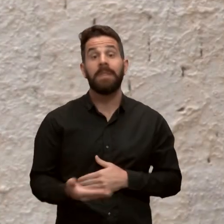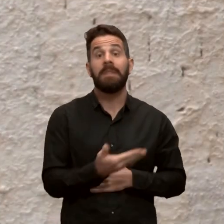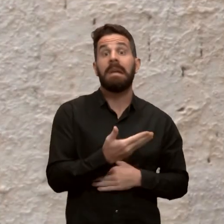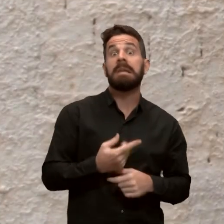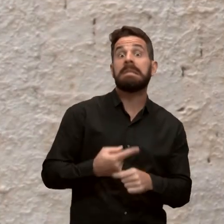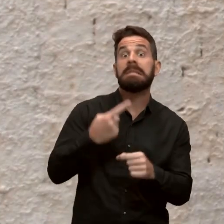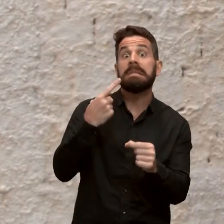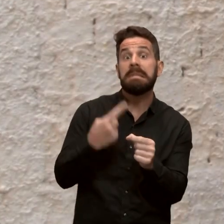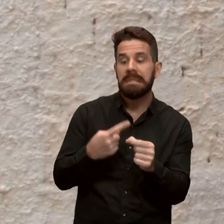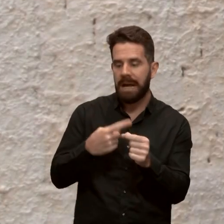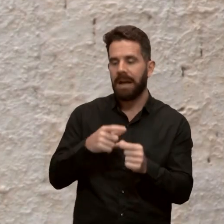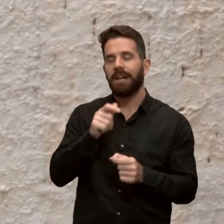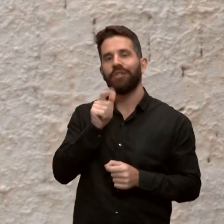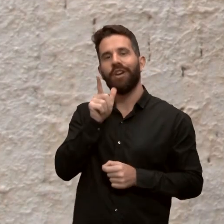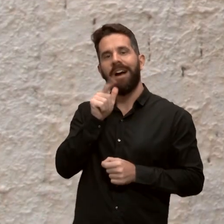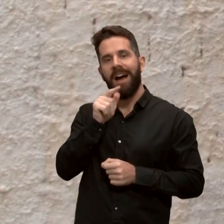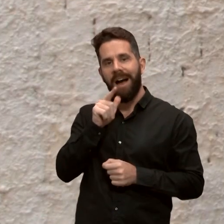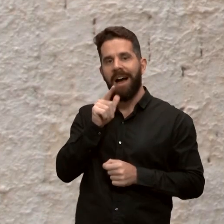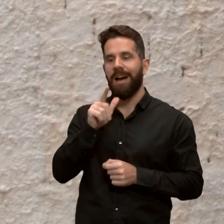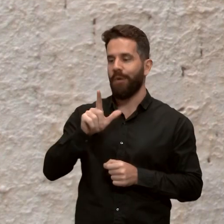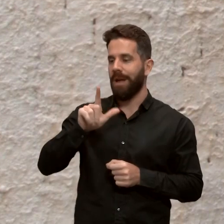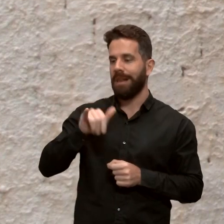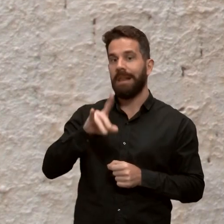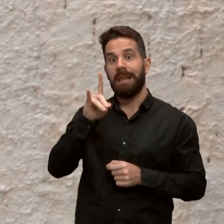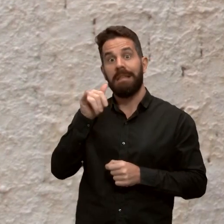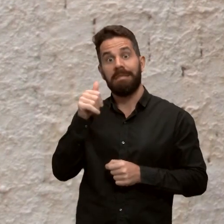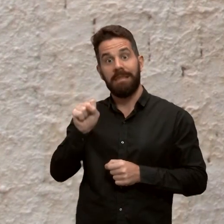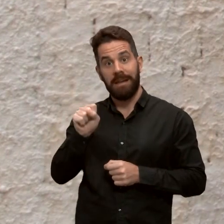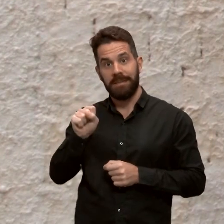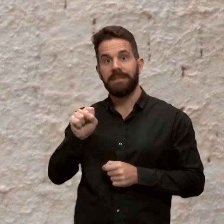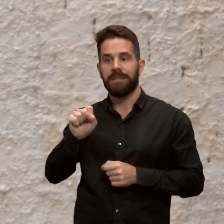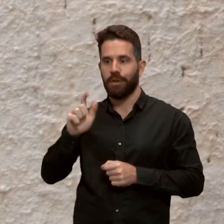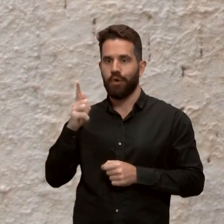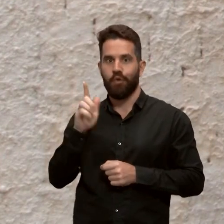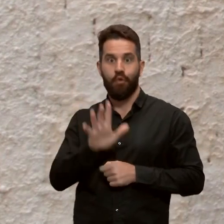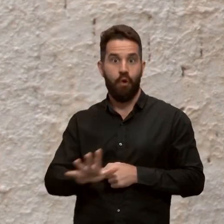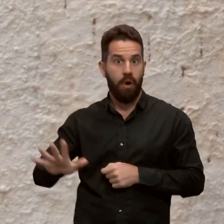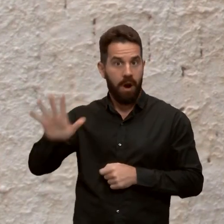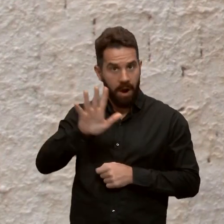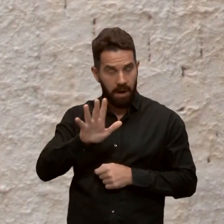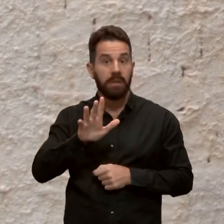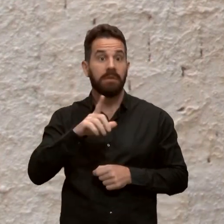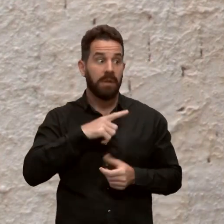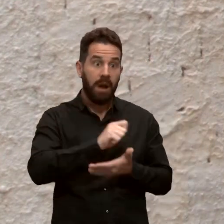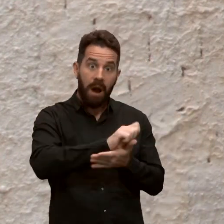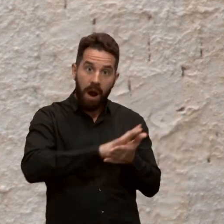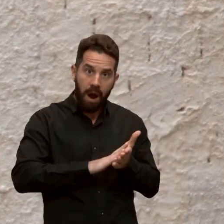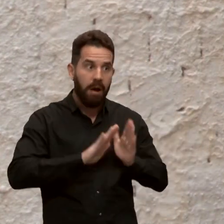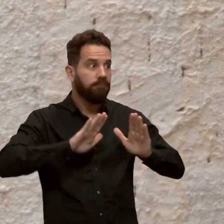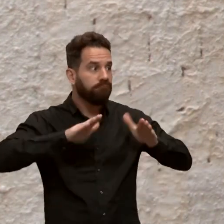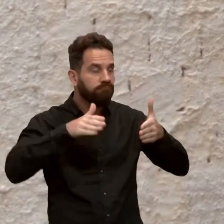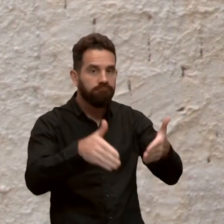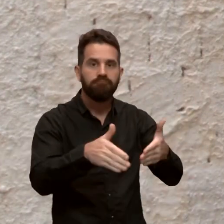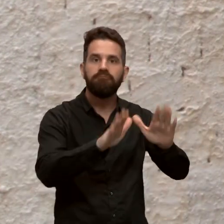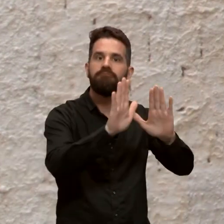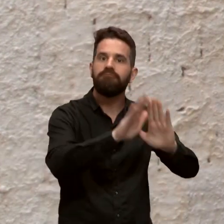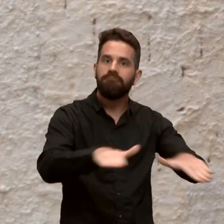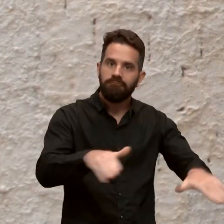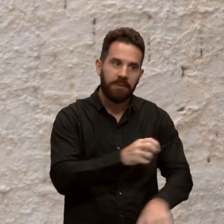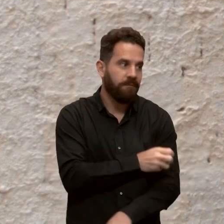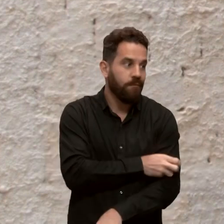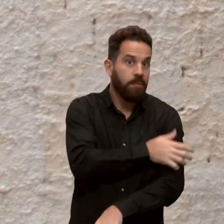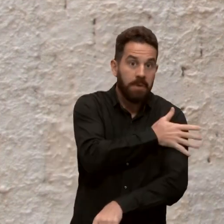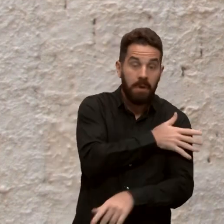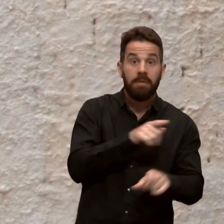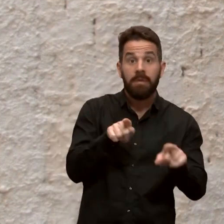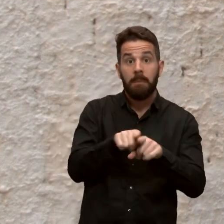as ações foram pensadas para turmas do ensino fundamental e seus professores. As crianças tiveram atividades